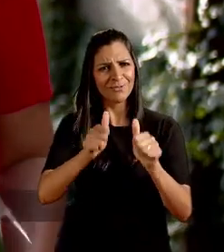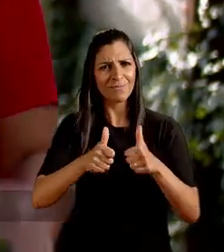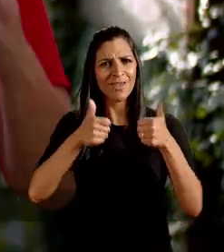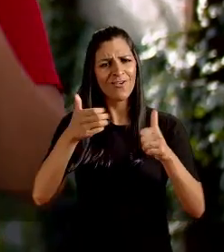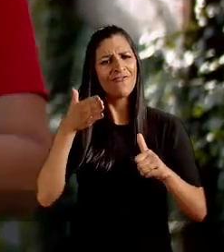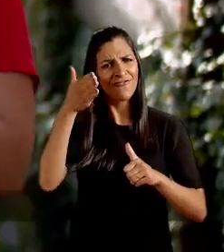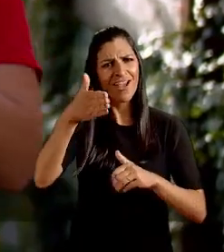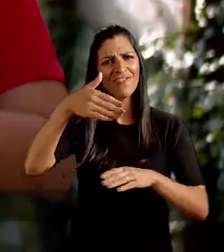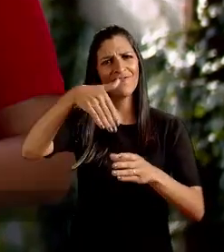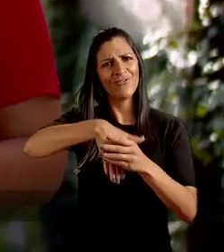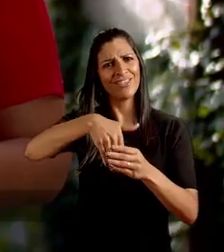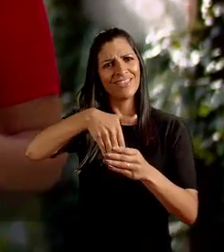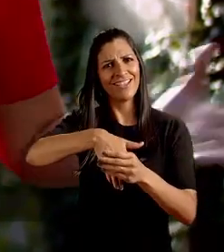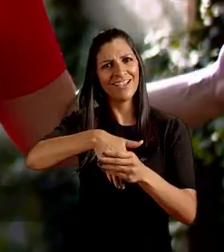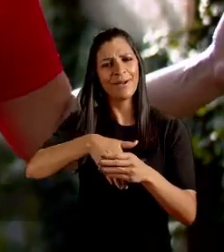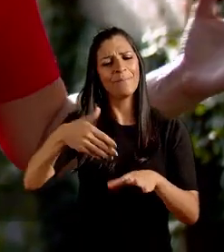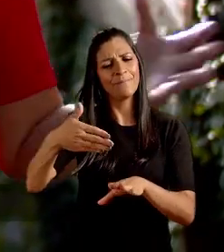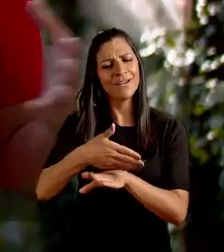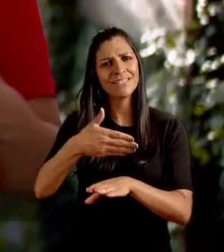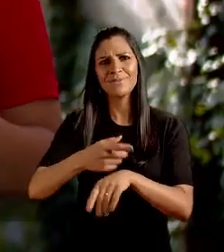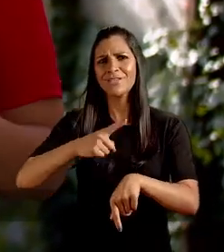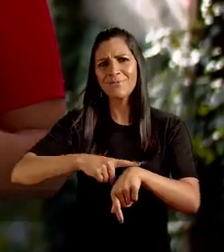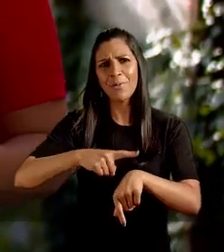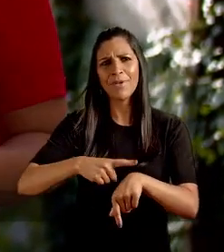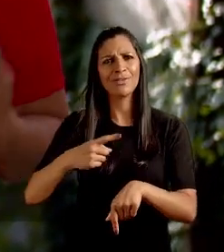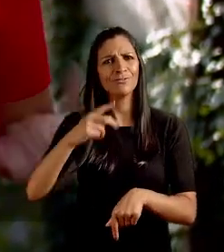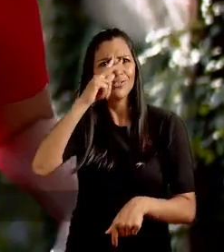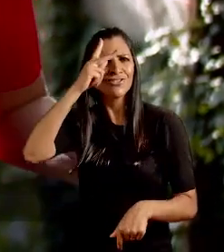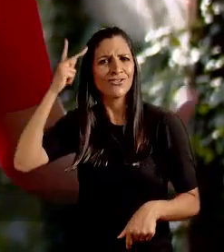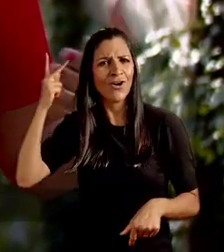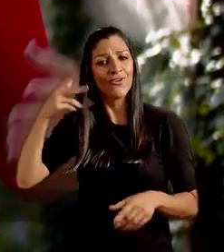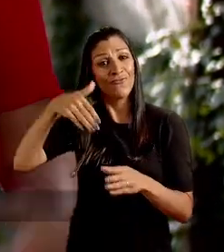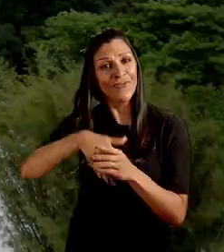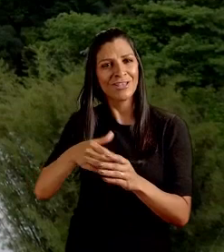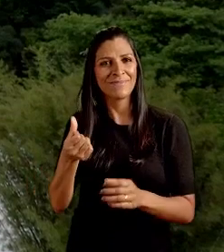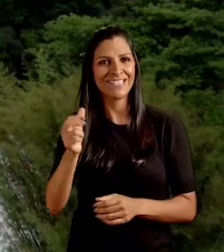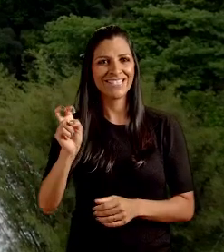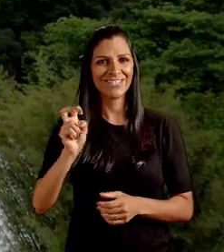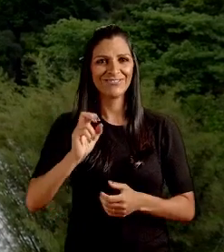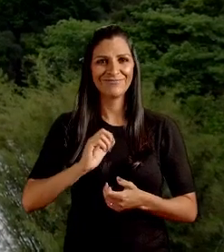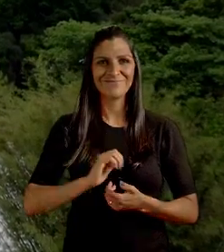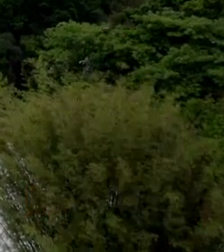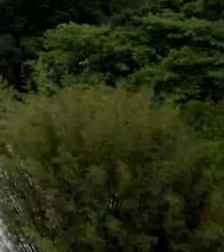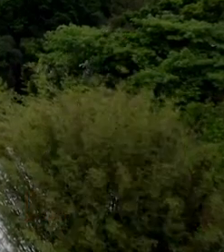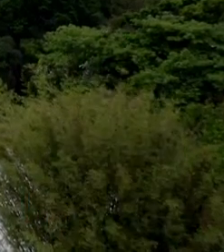numa cidade melhor e vá votar. Participa desse momento histórico. Vota 65.